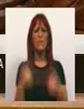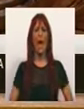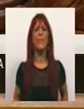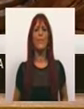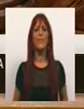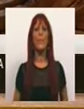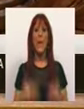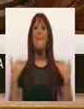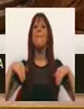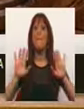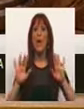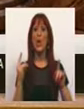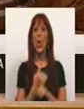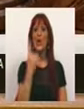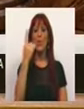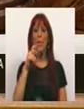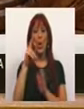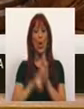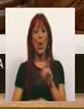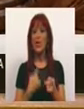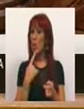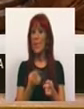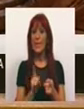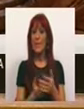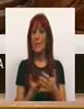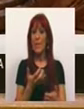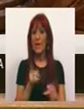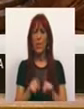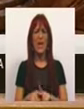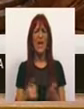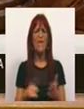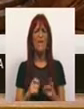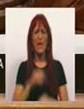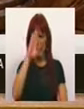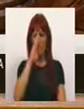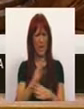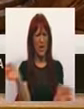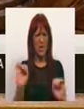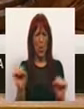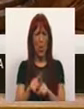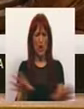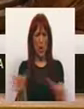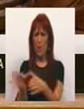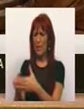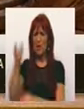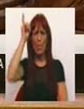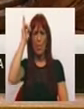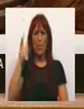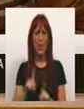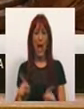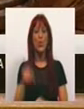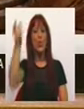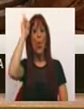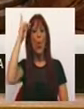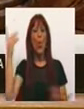há porém uma coisa que o relatório não são bento é falta de empenho das corporações de bombeiros os